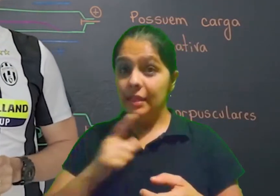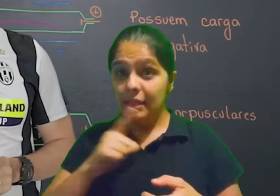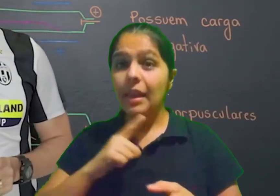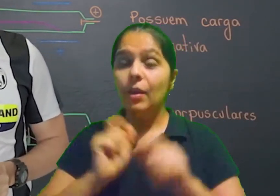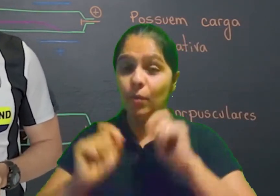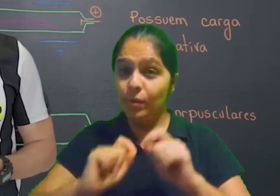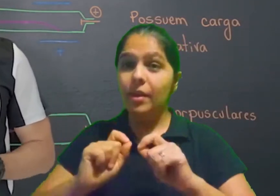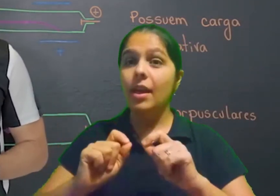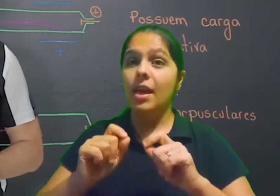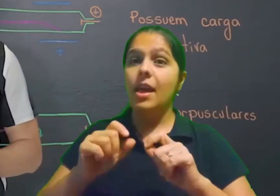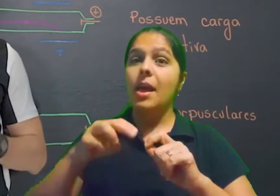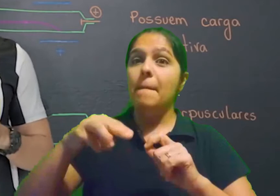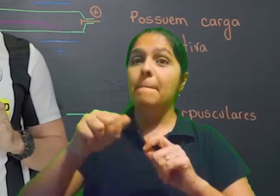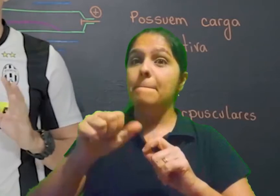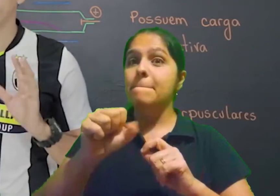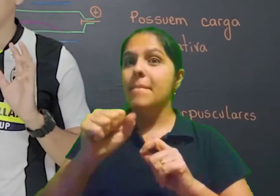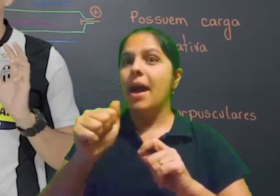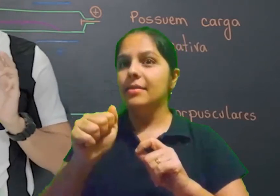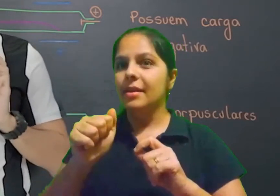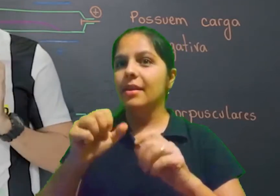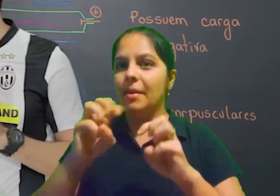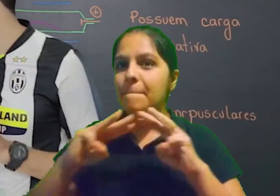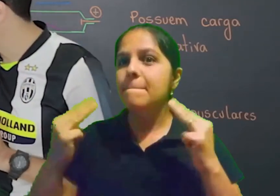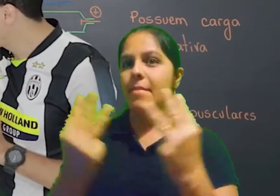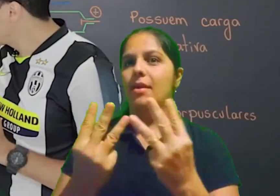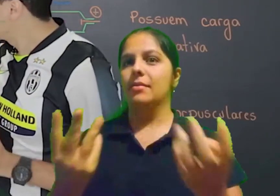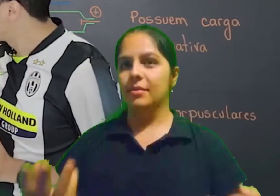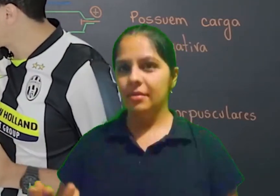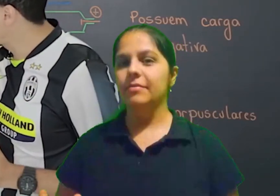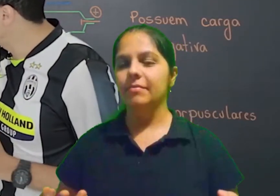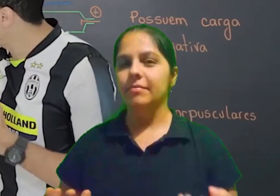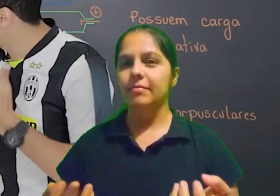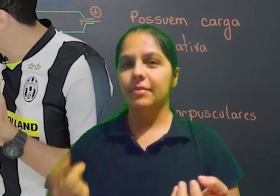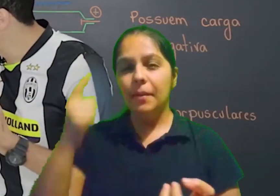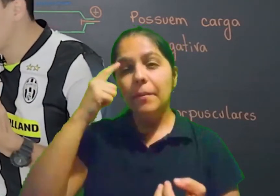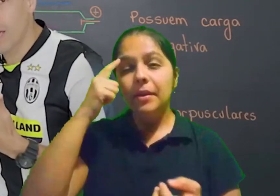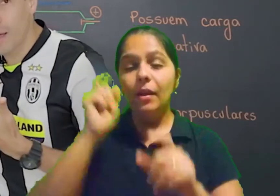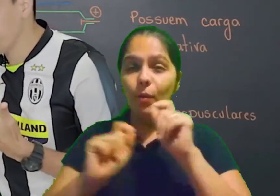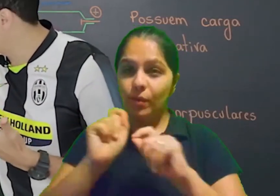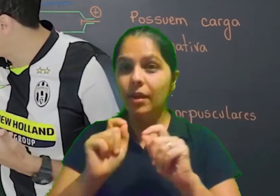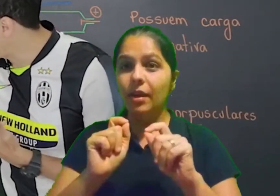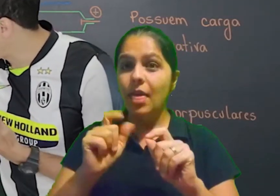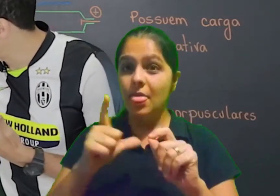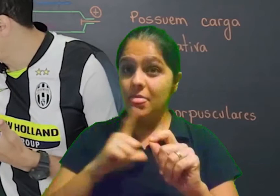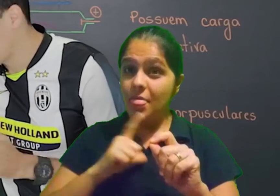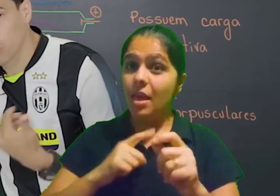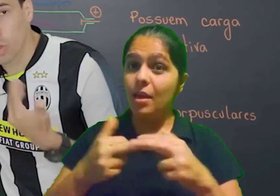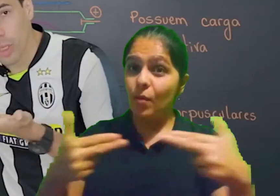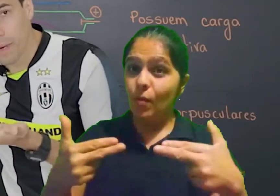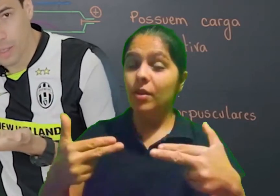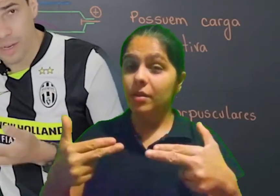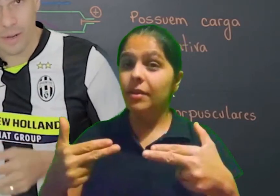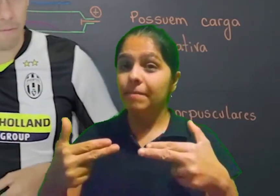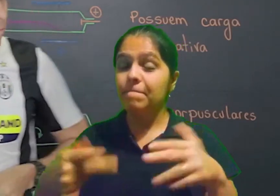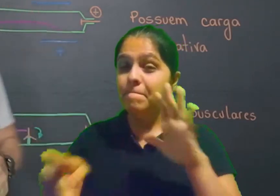matéria, eles possuem massa. Então vamos pensar o seguinte, ó. Existe uma coisa que está presente em